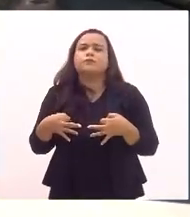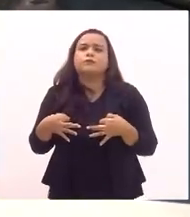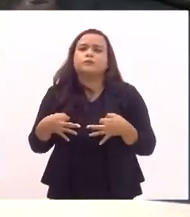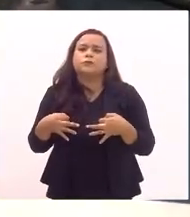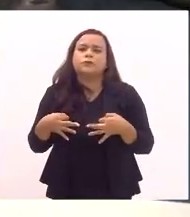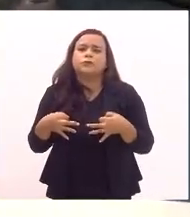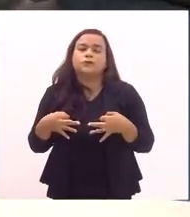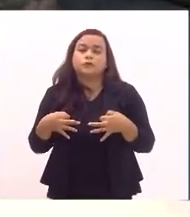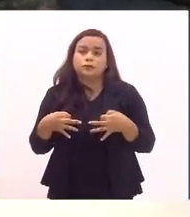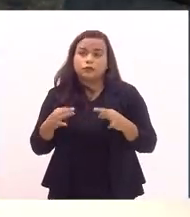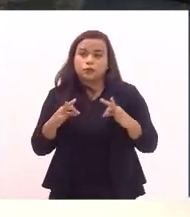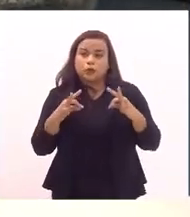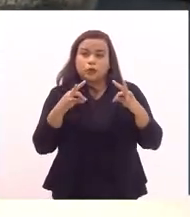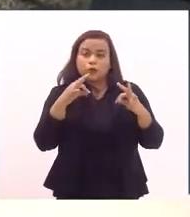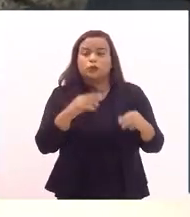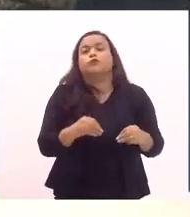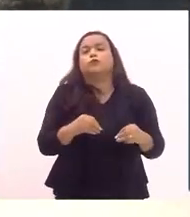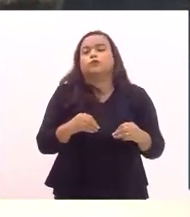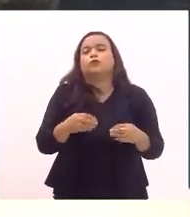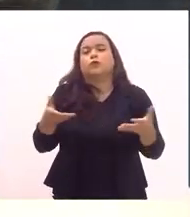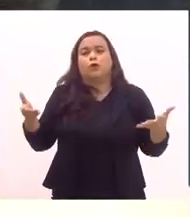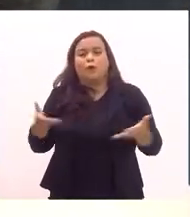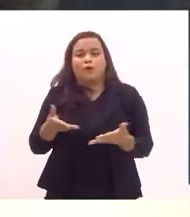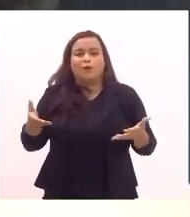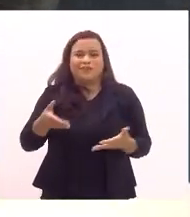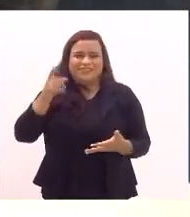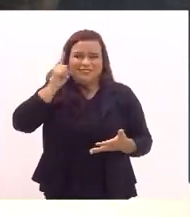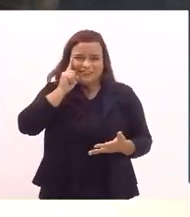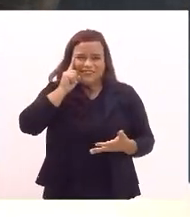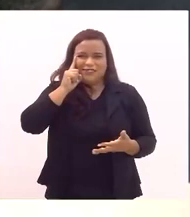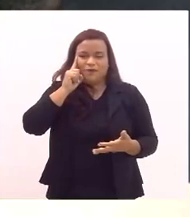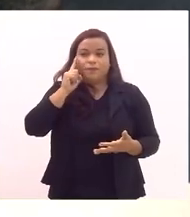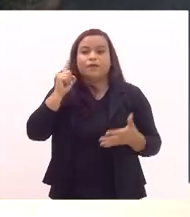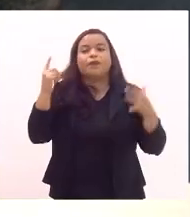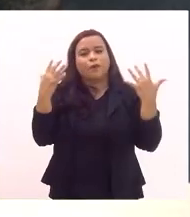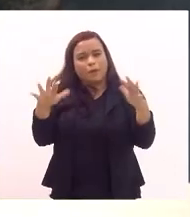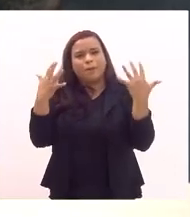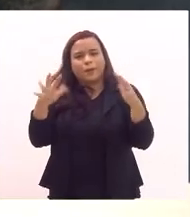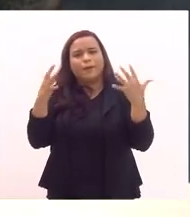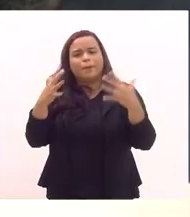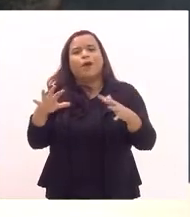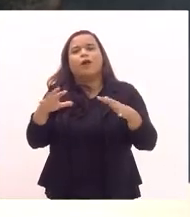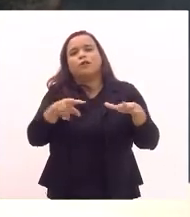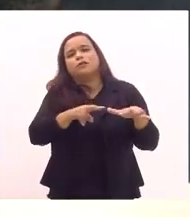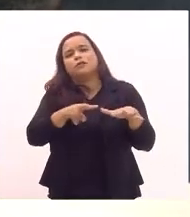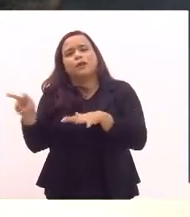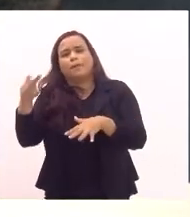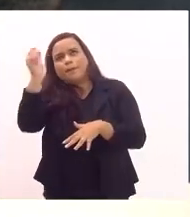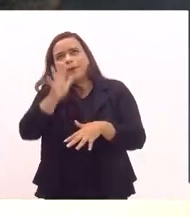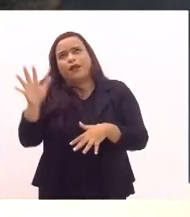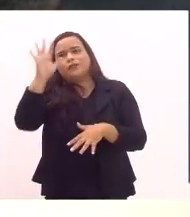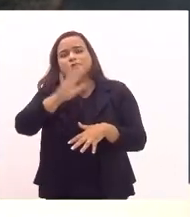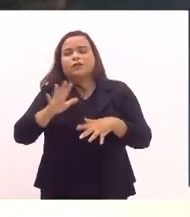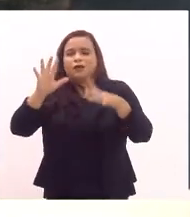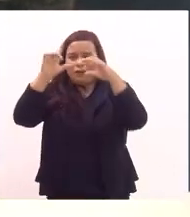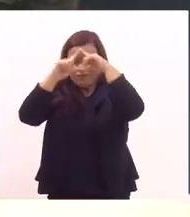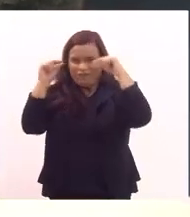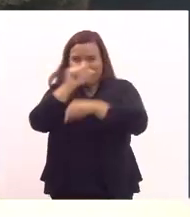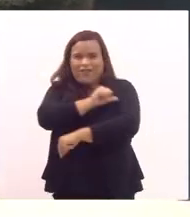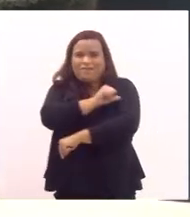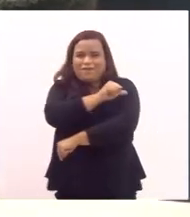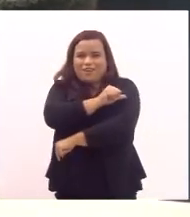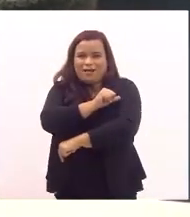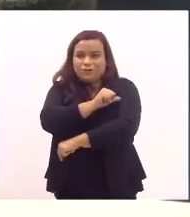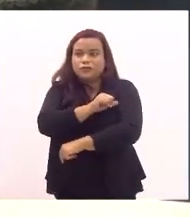é que na data de hoje comemora a semana Brasileira de enfermagem